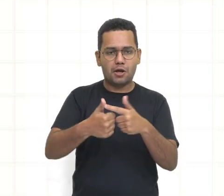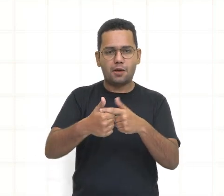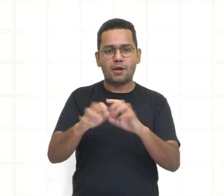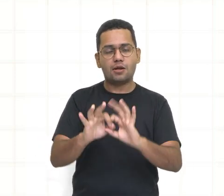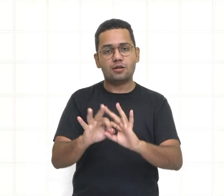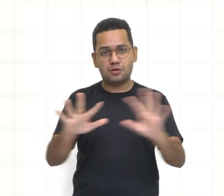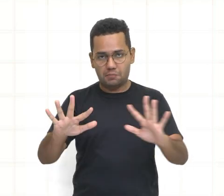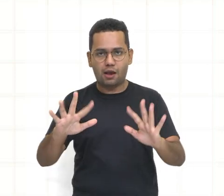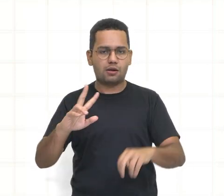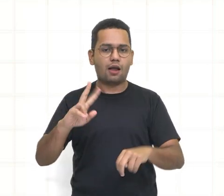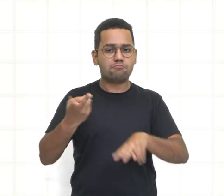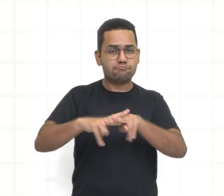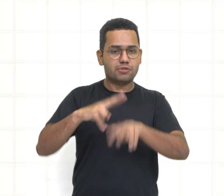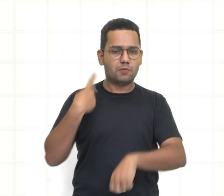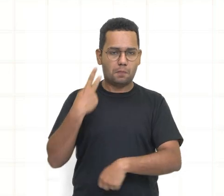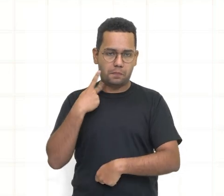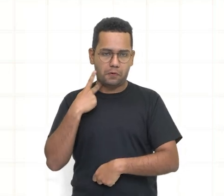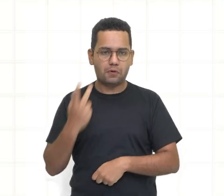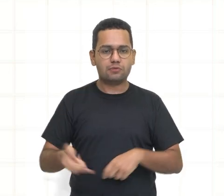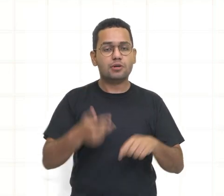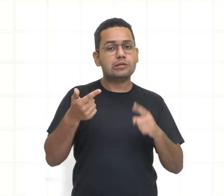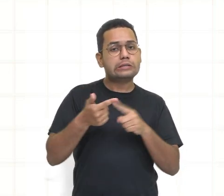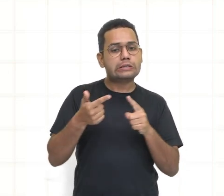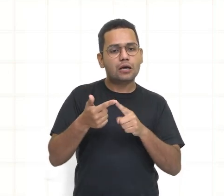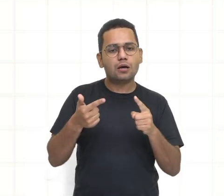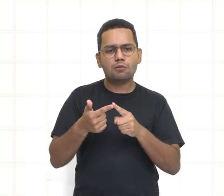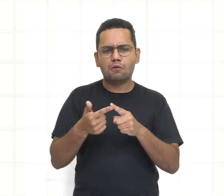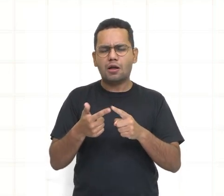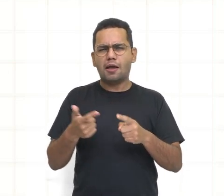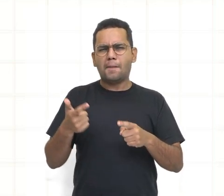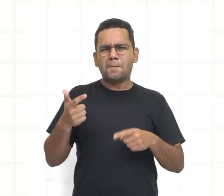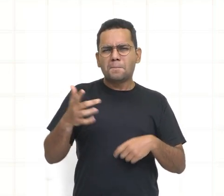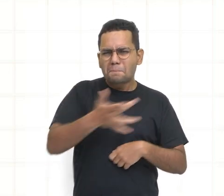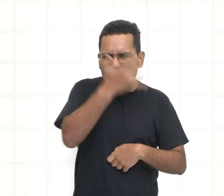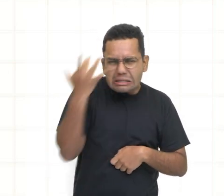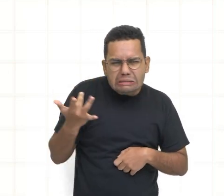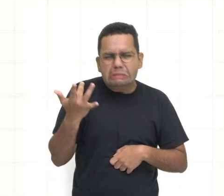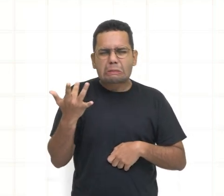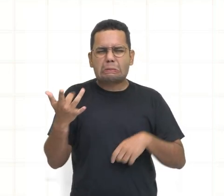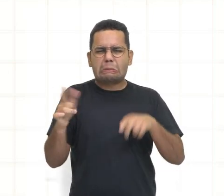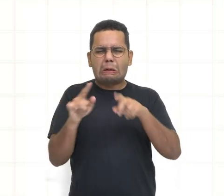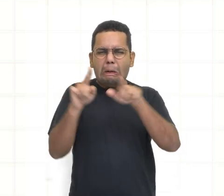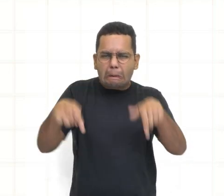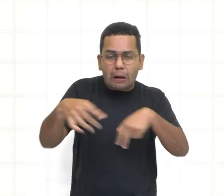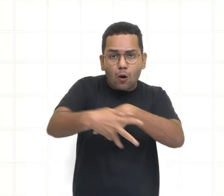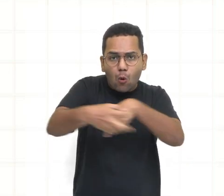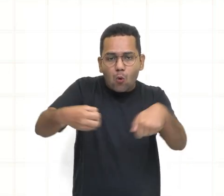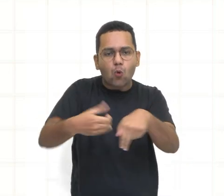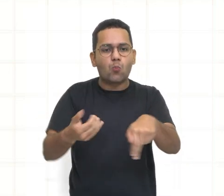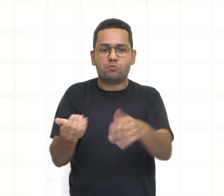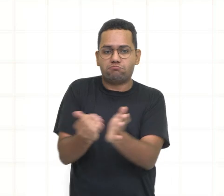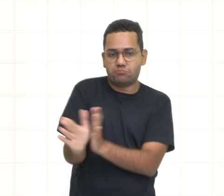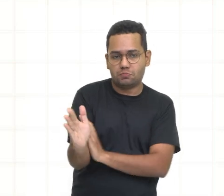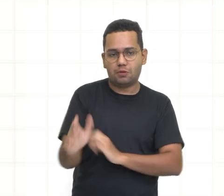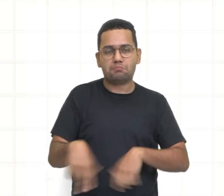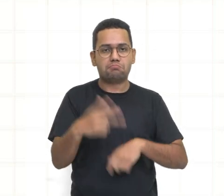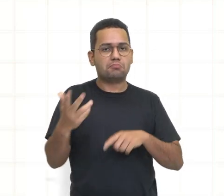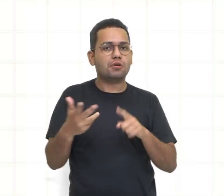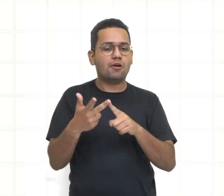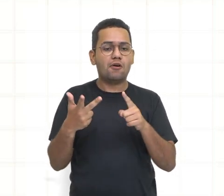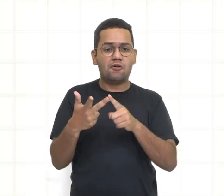presos políticos, demitiu funcionários corruptos dentro da União Soviética, pôs fim à censura e introdução